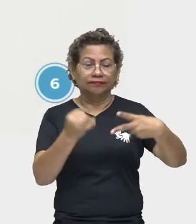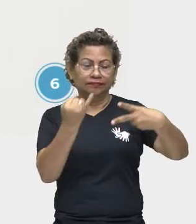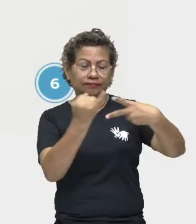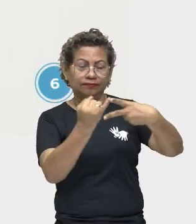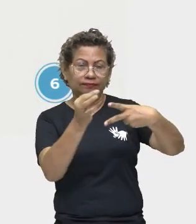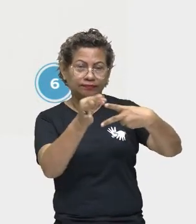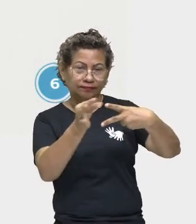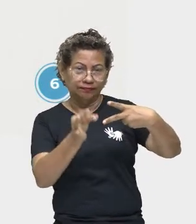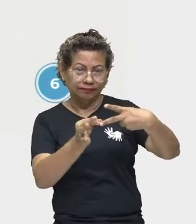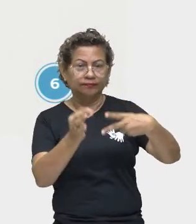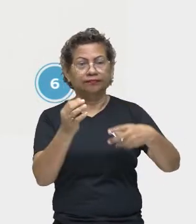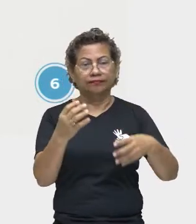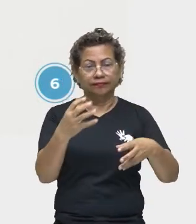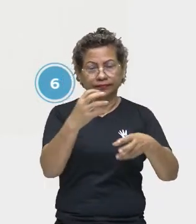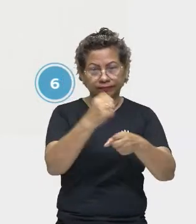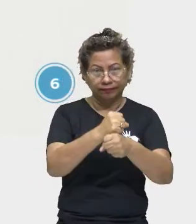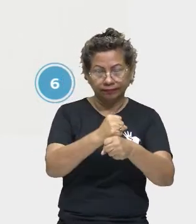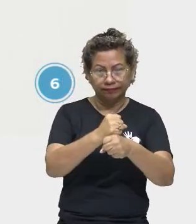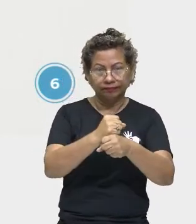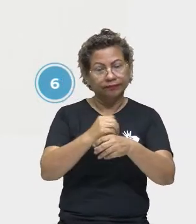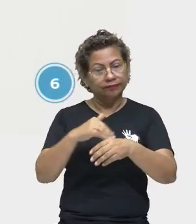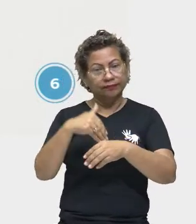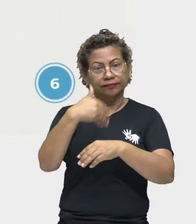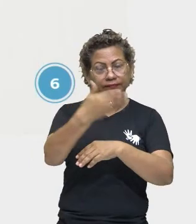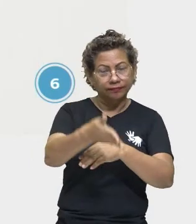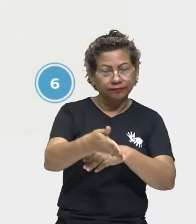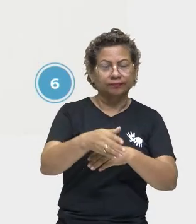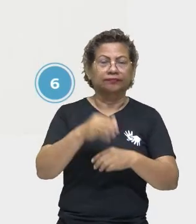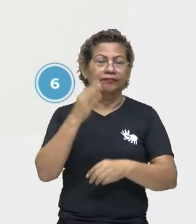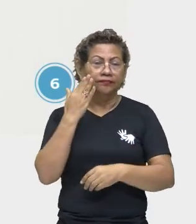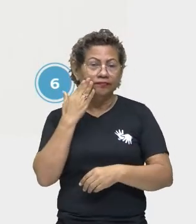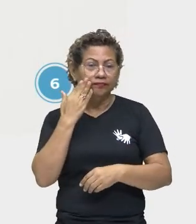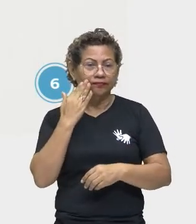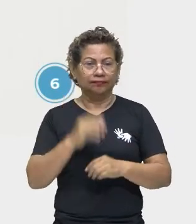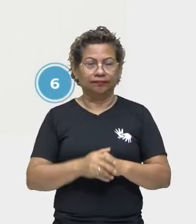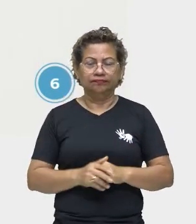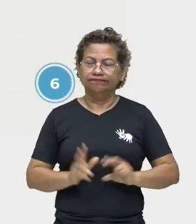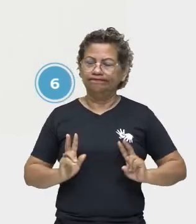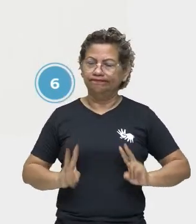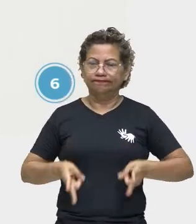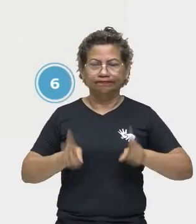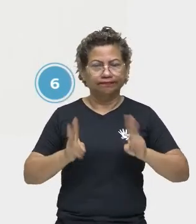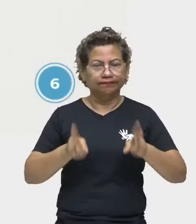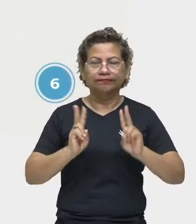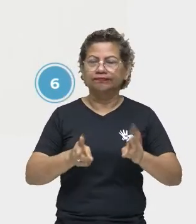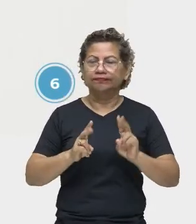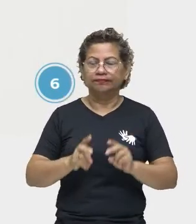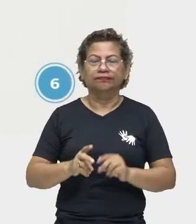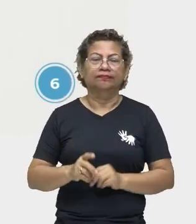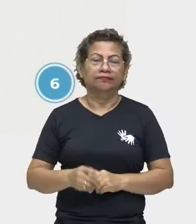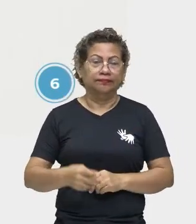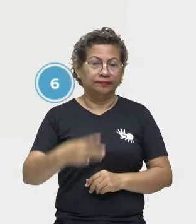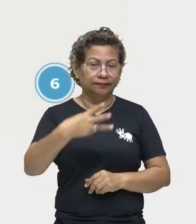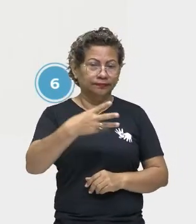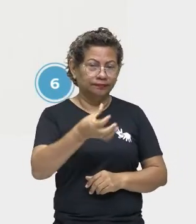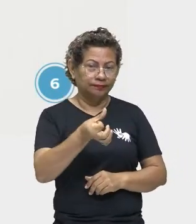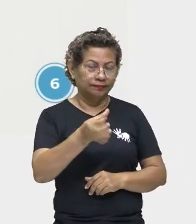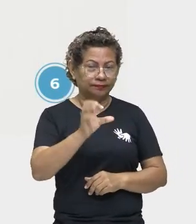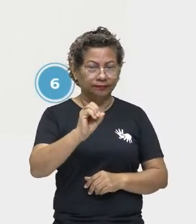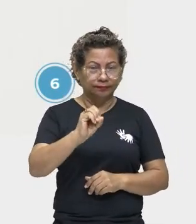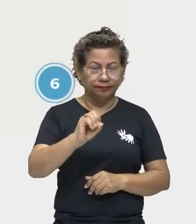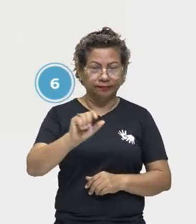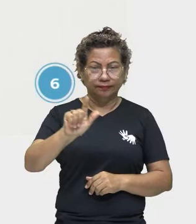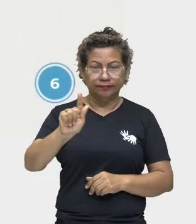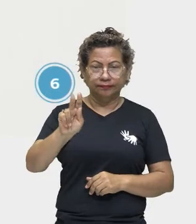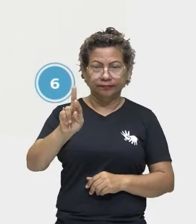A soma dos ângulos externos de um polígono convexo sempre deve ser igual a 360 graus.